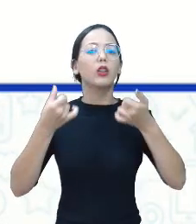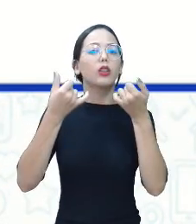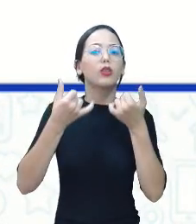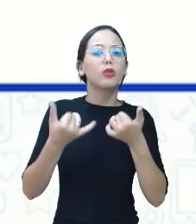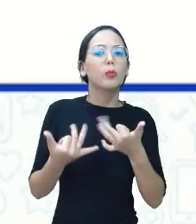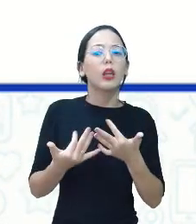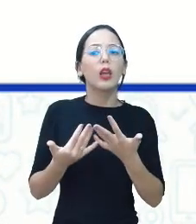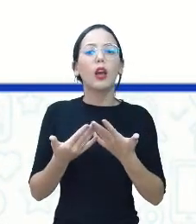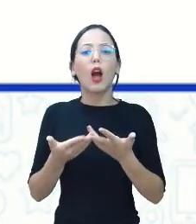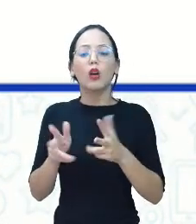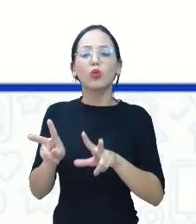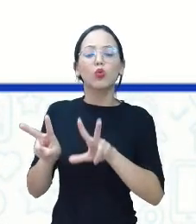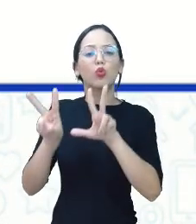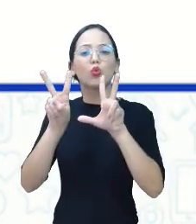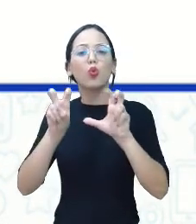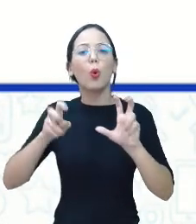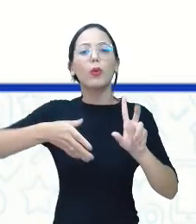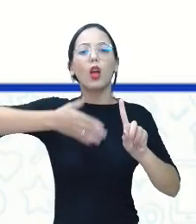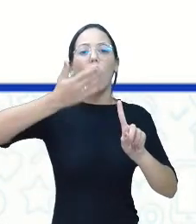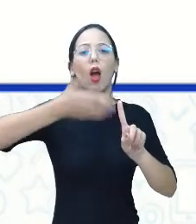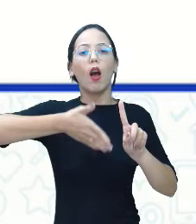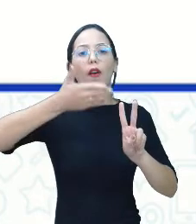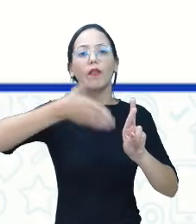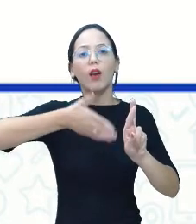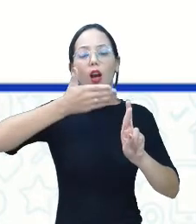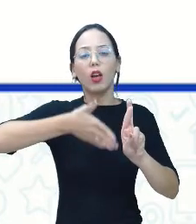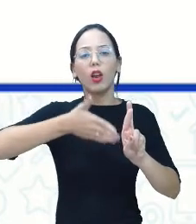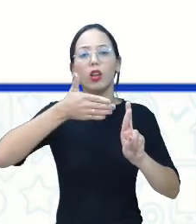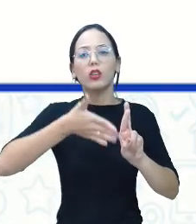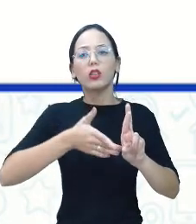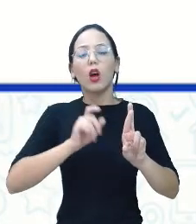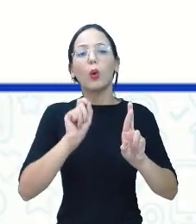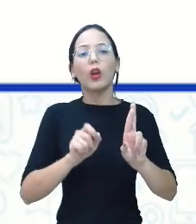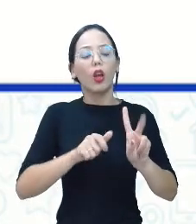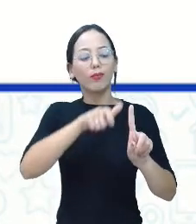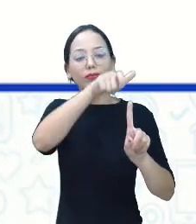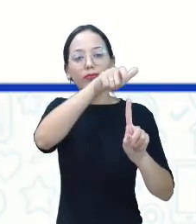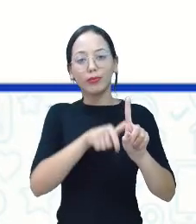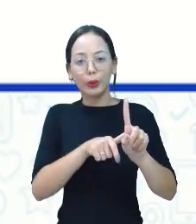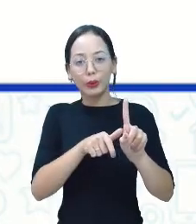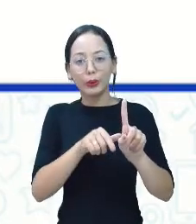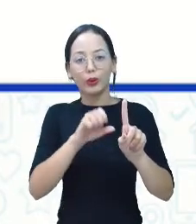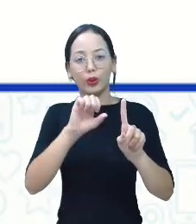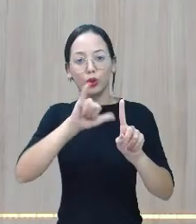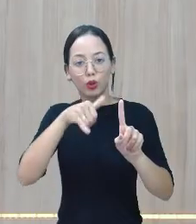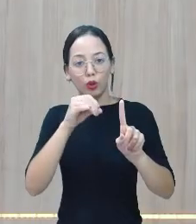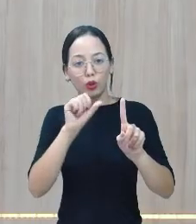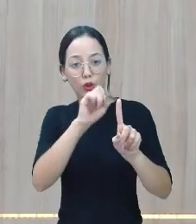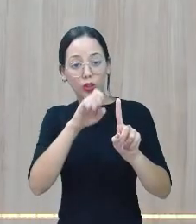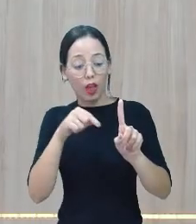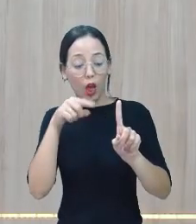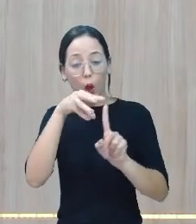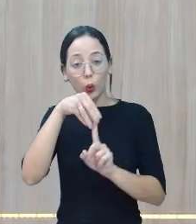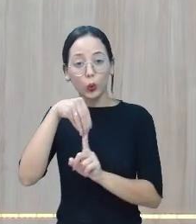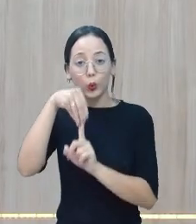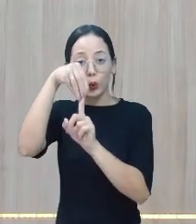se refere ao José Saramago, não é? Diz que o único escritor de